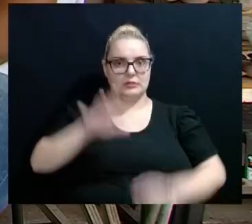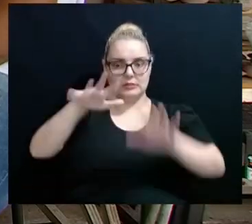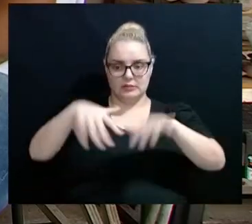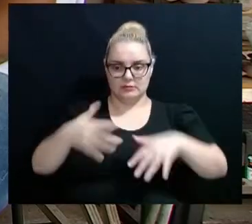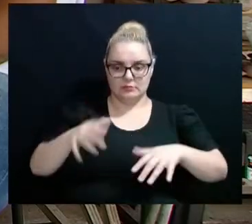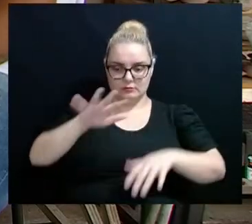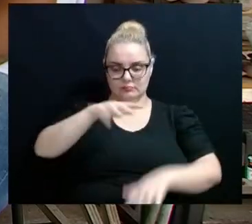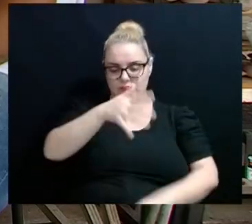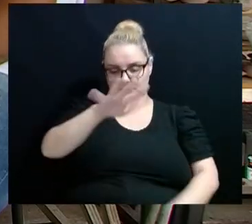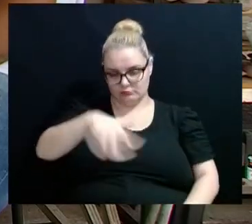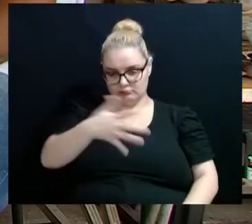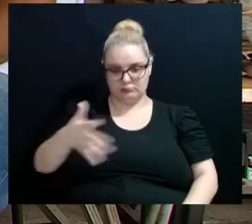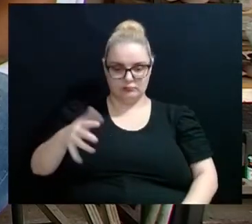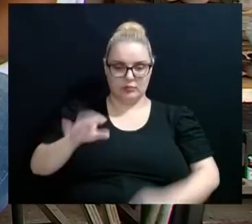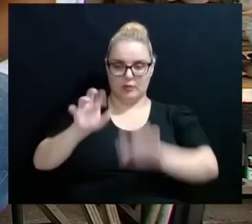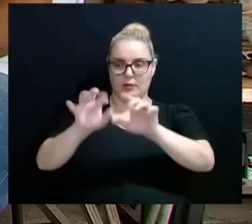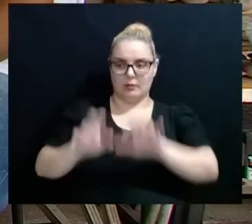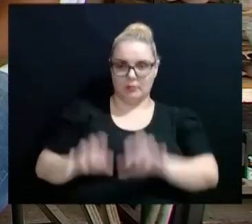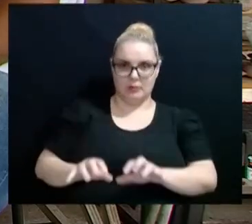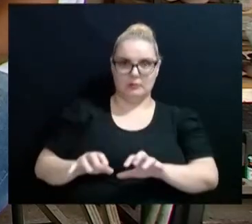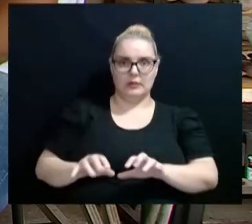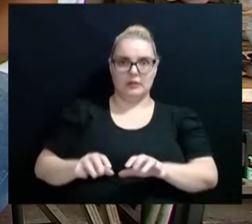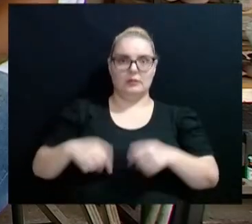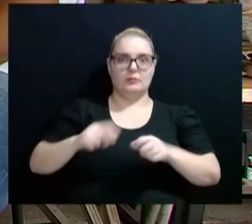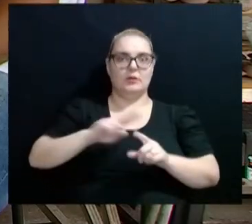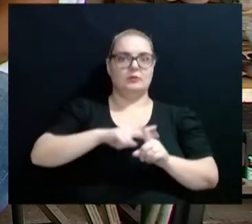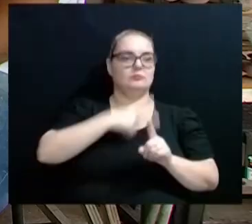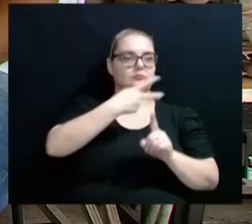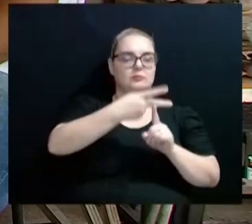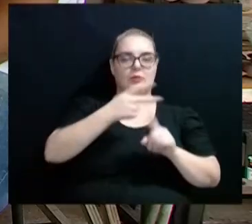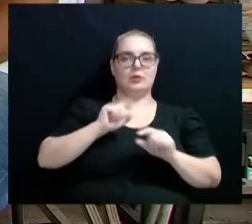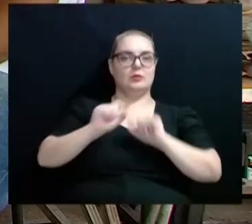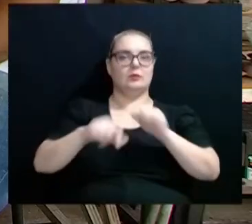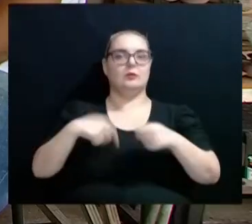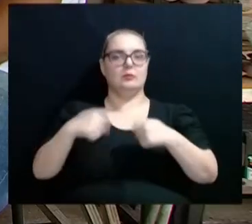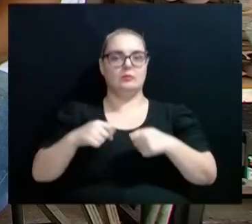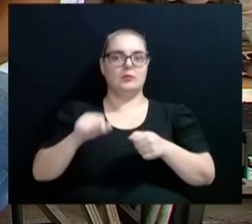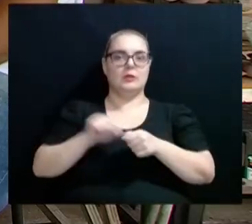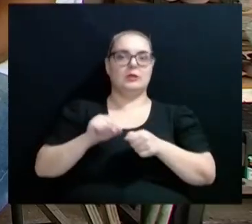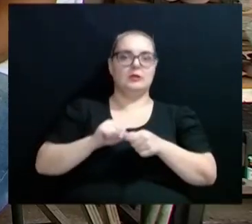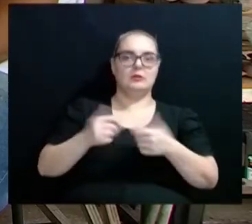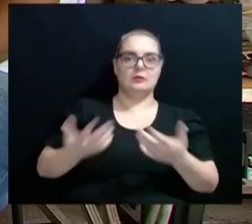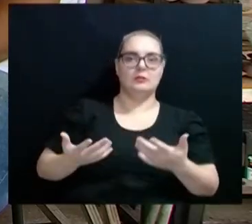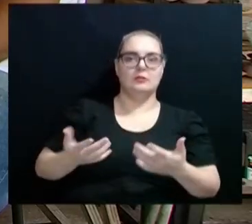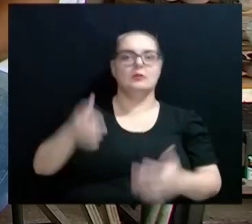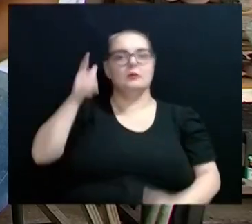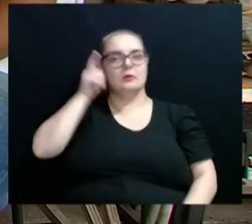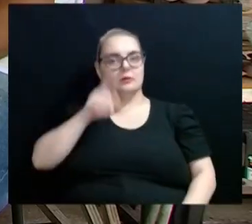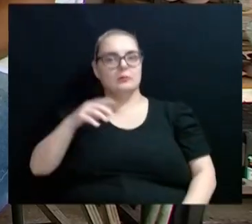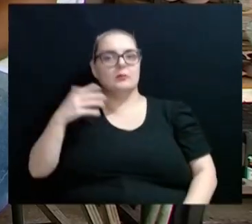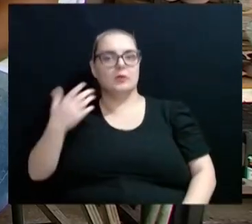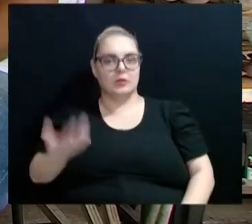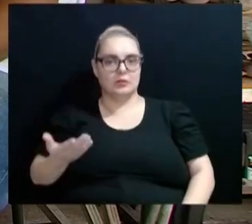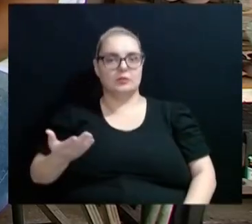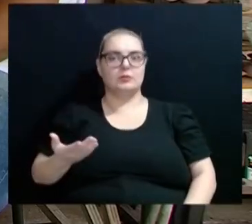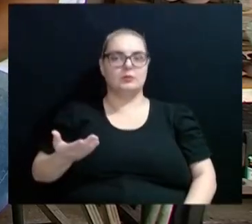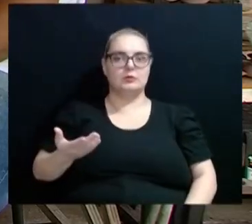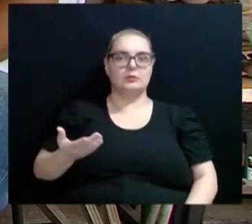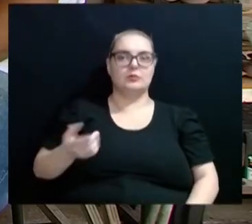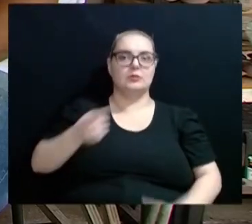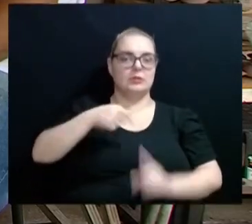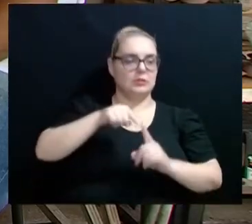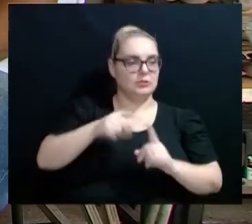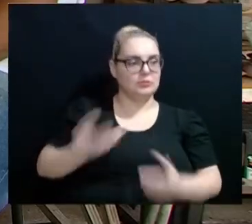tempo que você colocou na planilha e você falou: eu preciso dobrar esse teto Sim, e o que eu preciso fazer